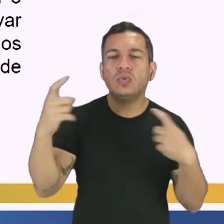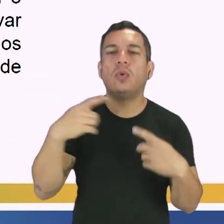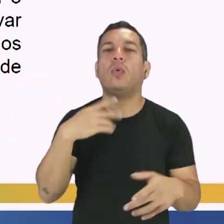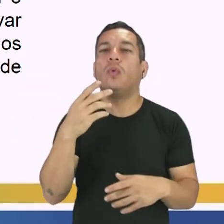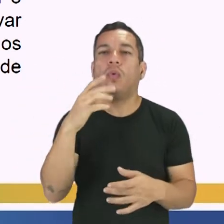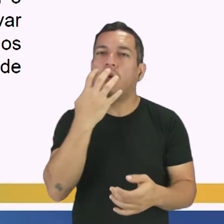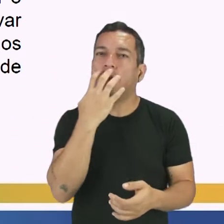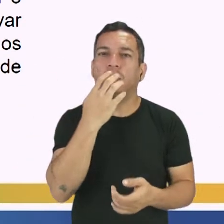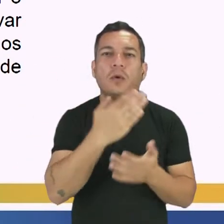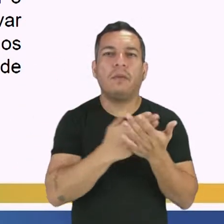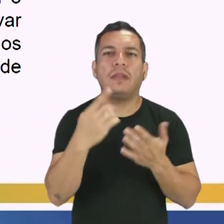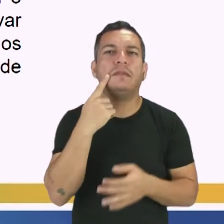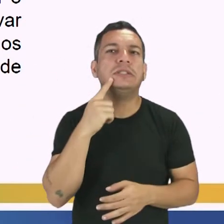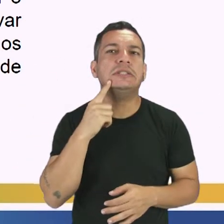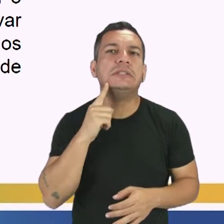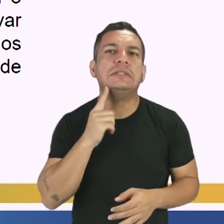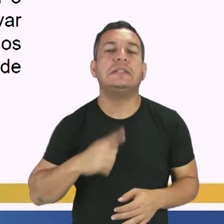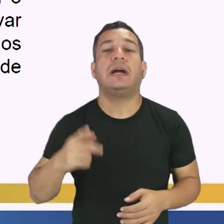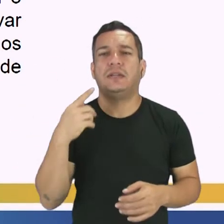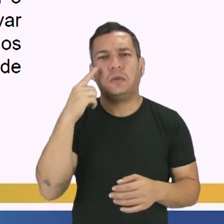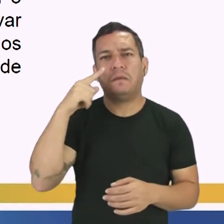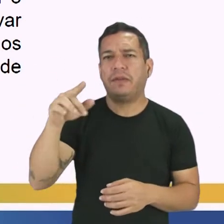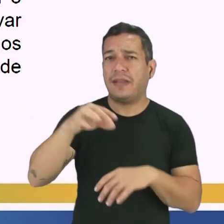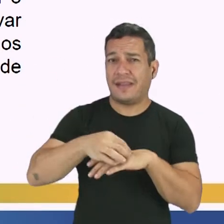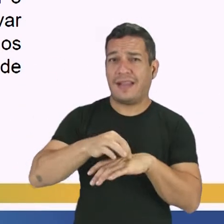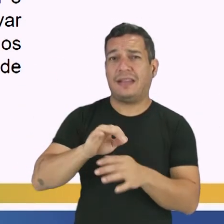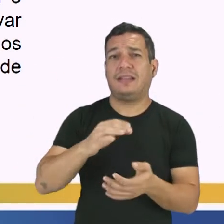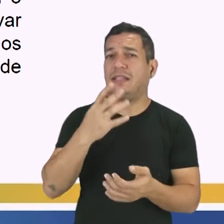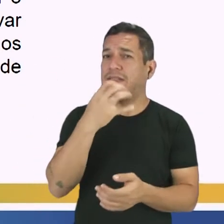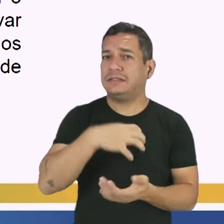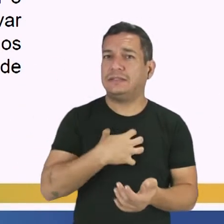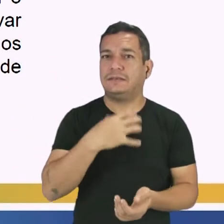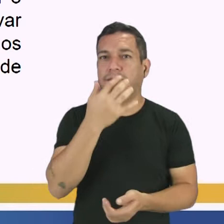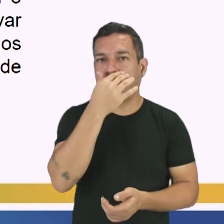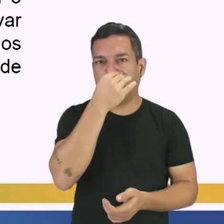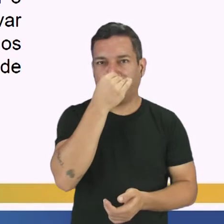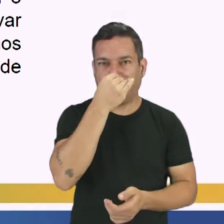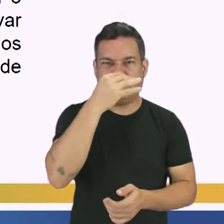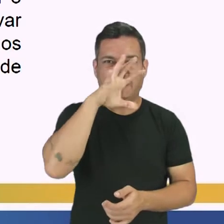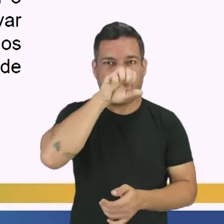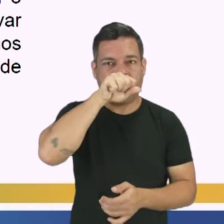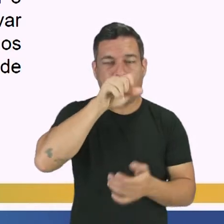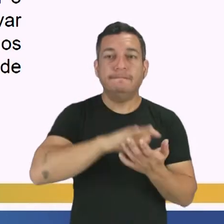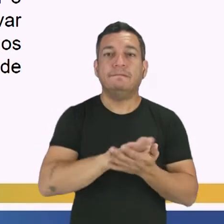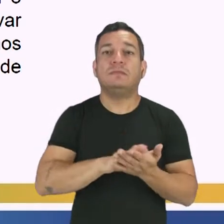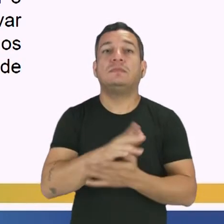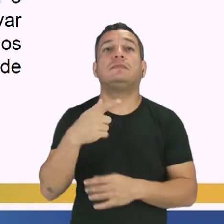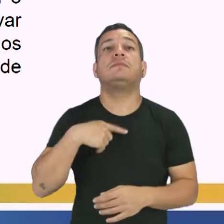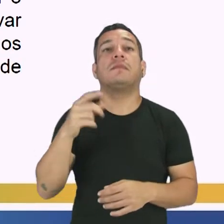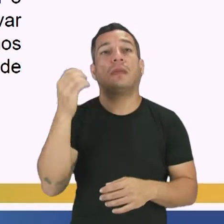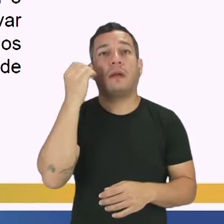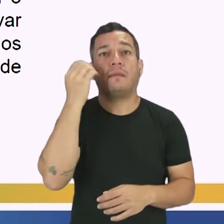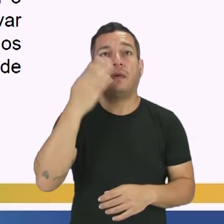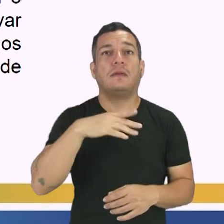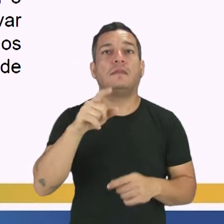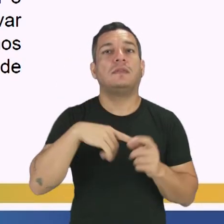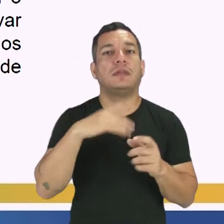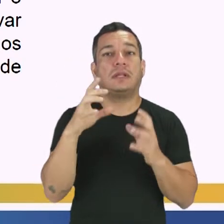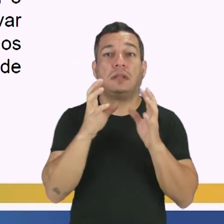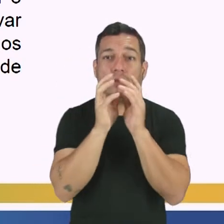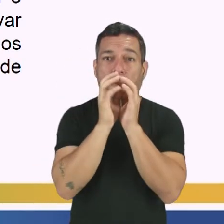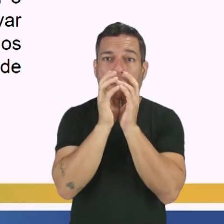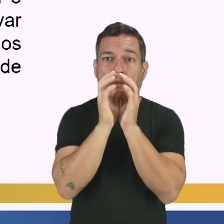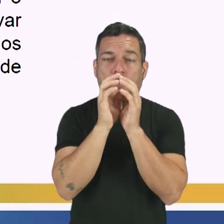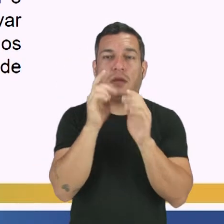salivar. Mesmo sem ver a carne nem sentir seu cheiro, prova de que havia sido criada em seu cérebro